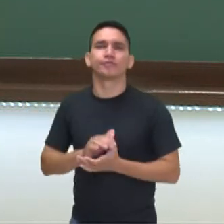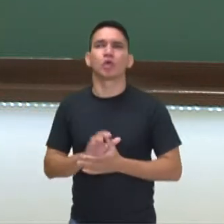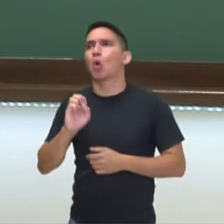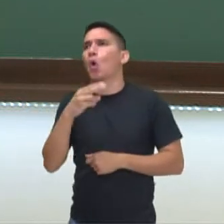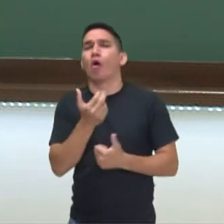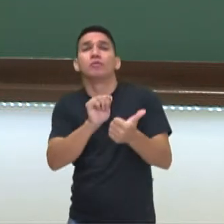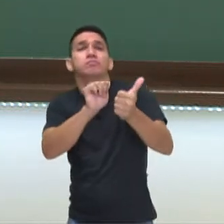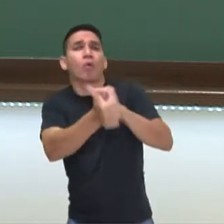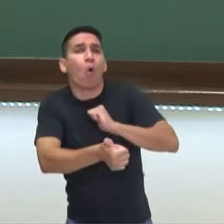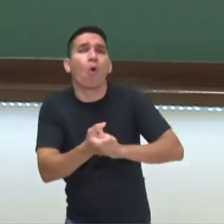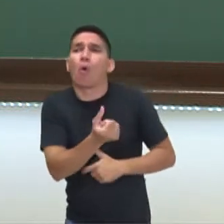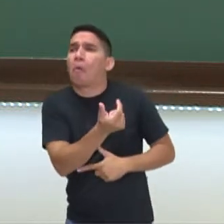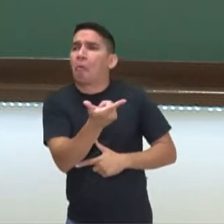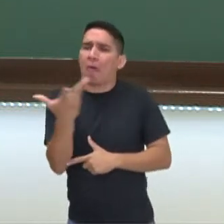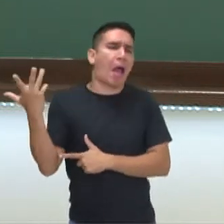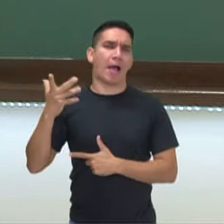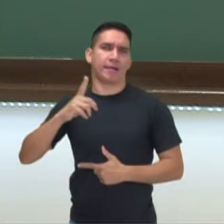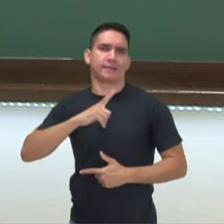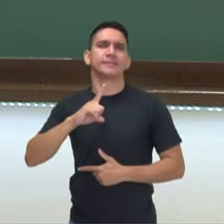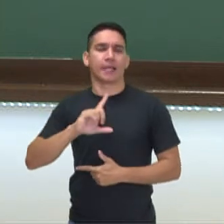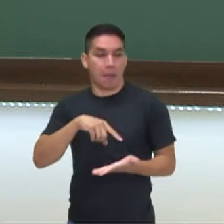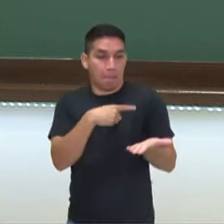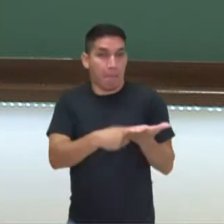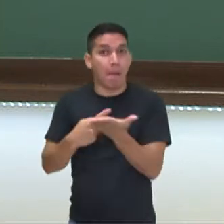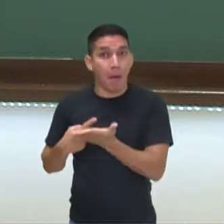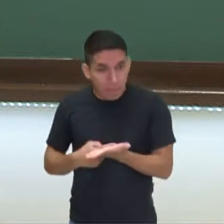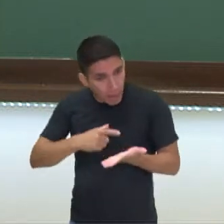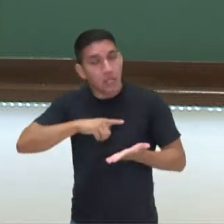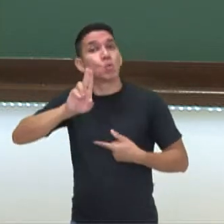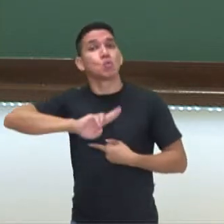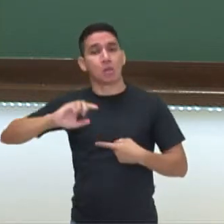algum esporte, então a gente utiliza a agenda e marca os